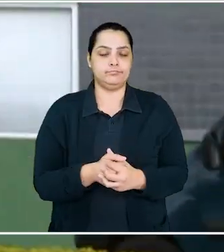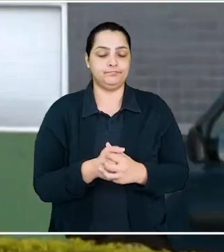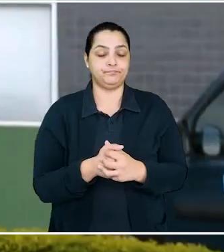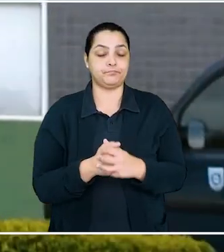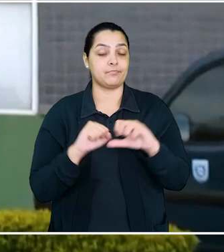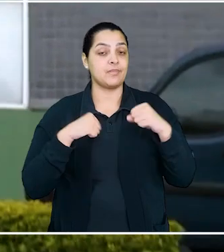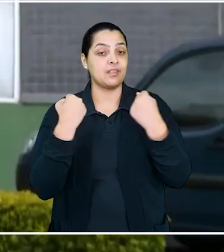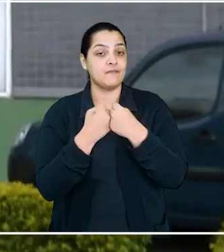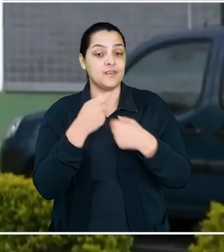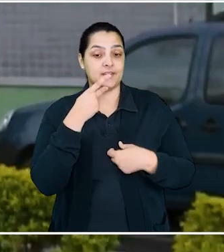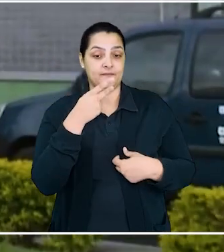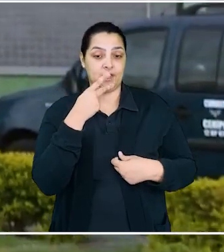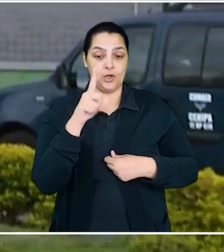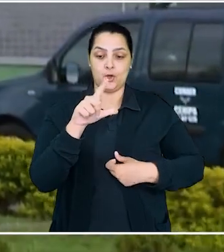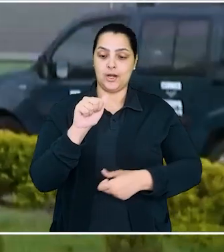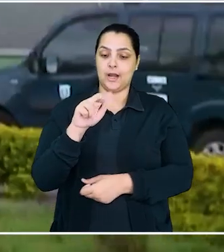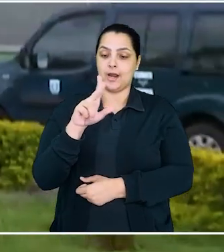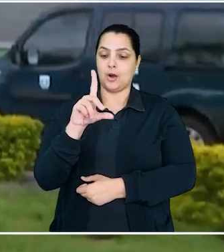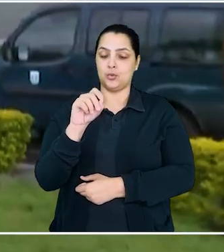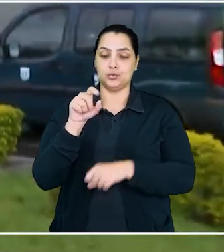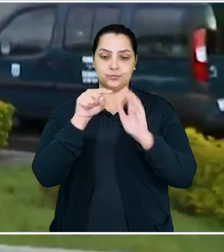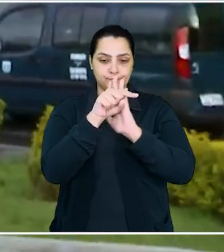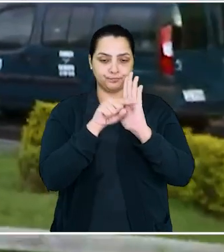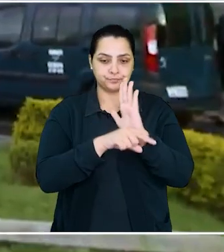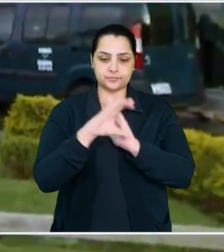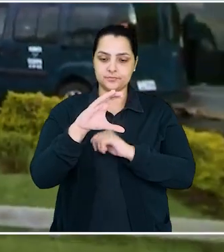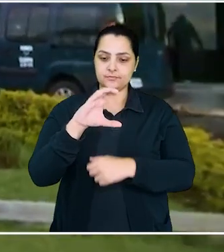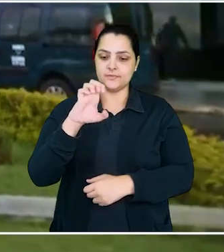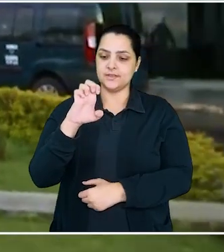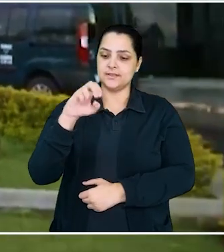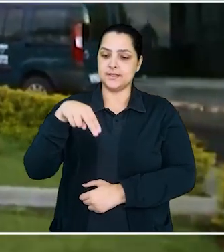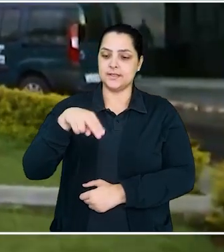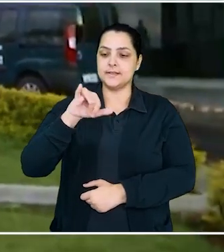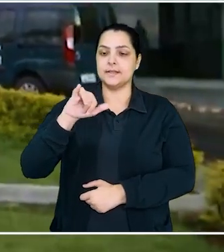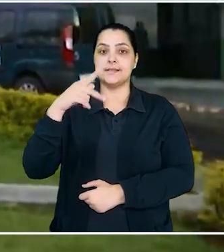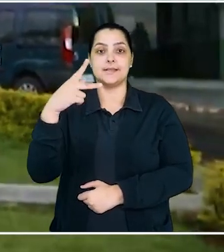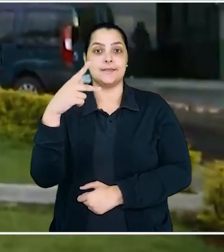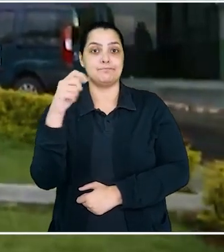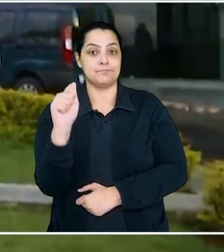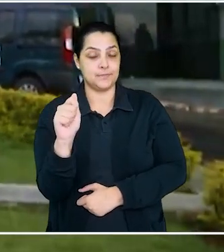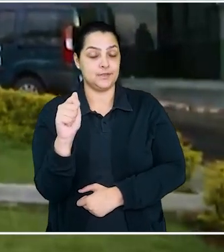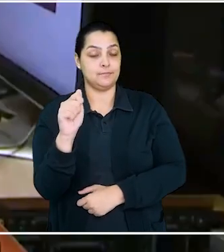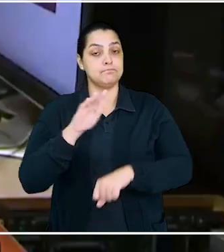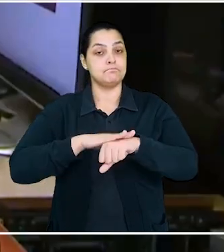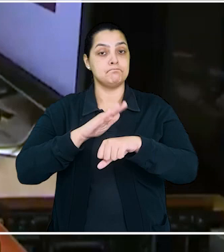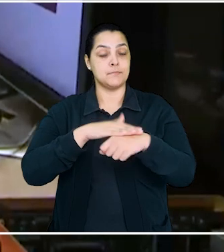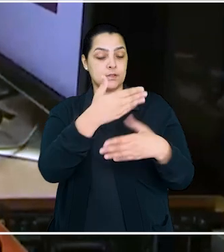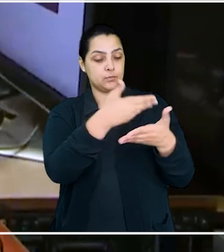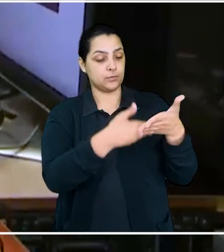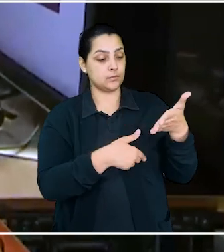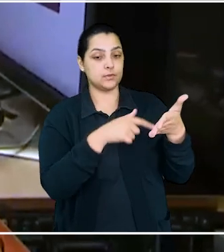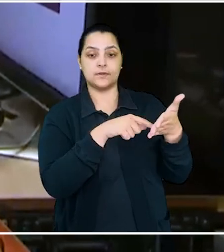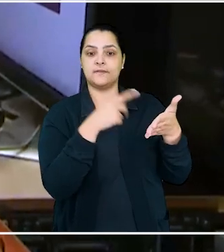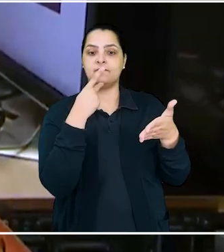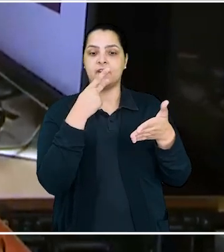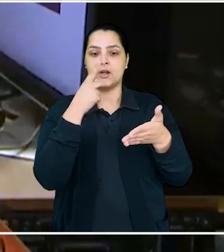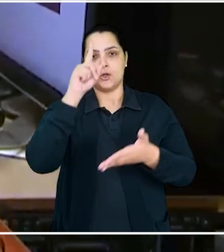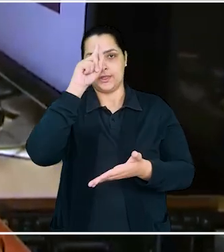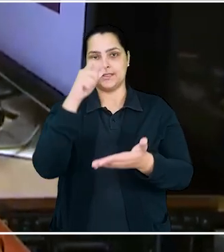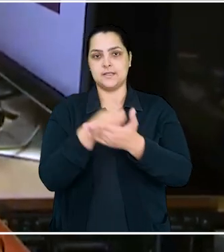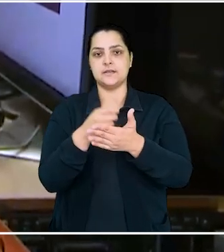a defesa, o laudo do Centro de Investigação e Prevenção de Acidentes Aeronáuticos, o CENIPA, concluiu que